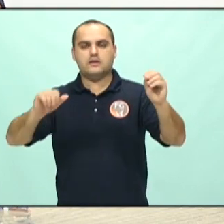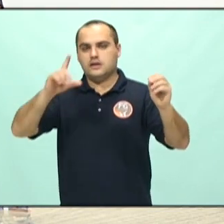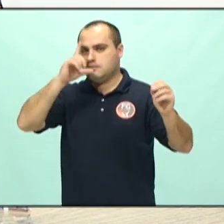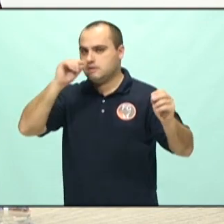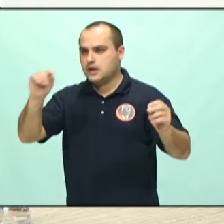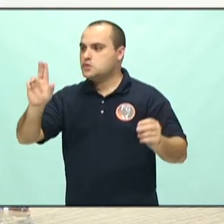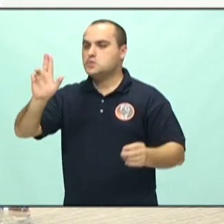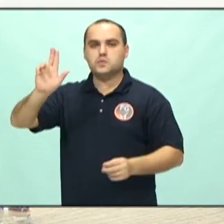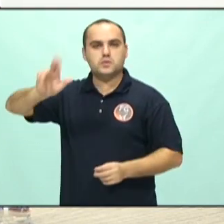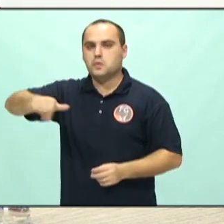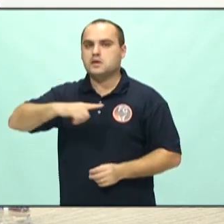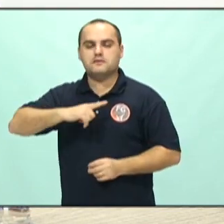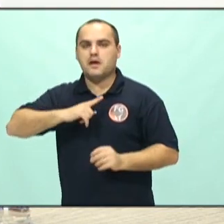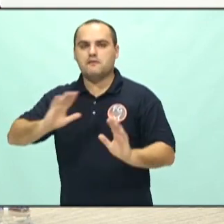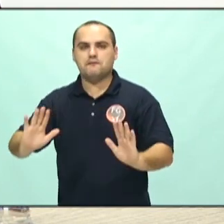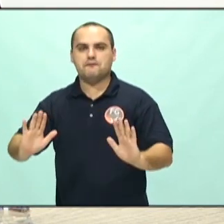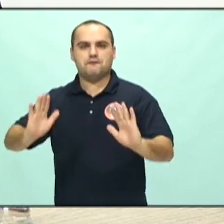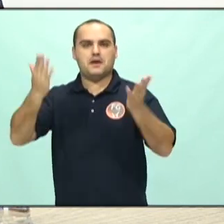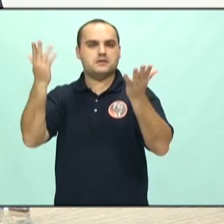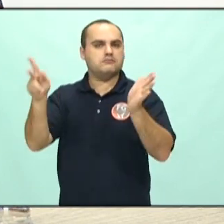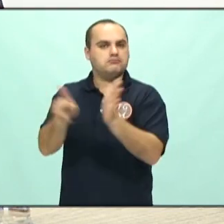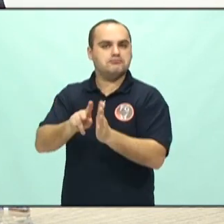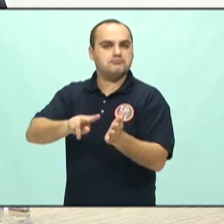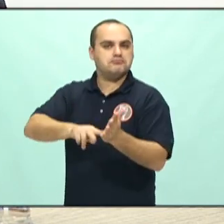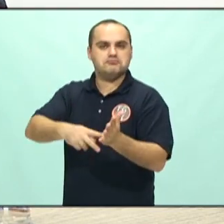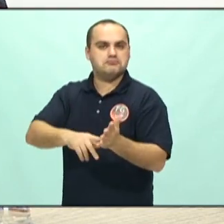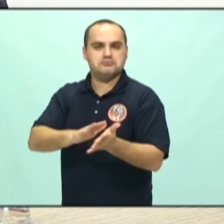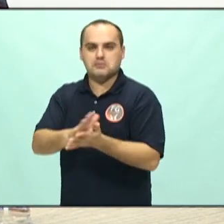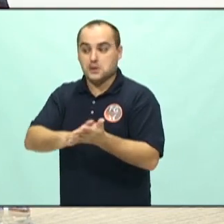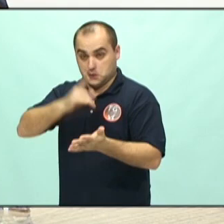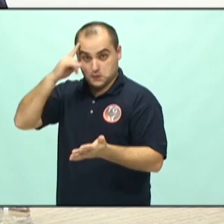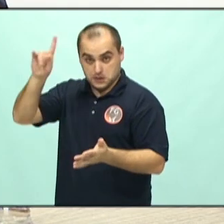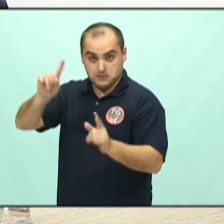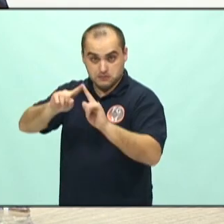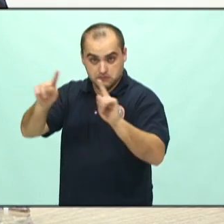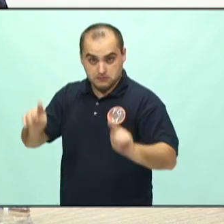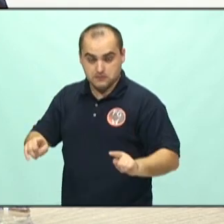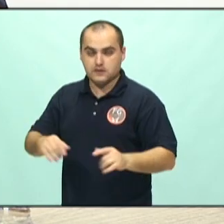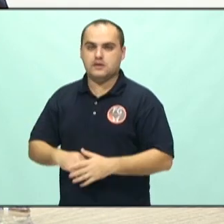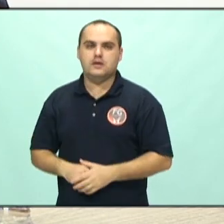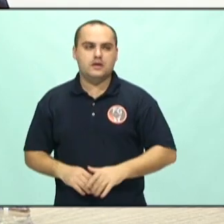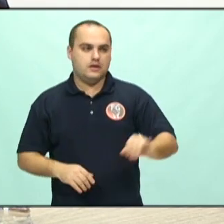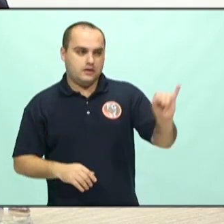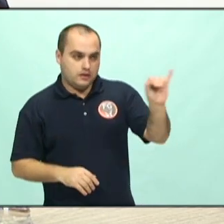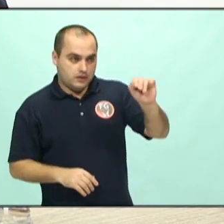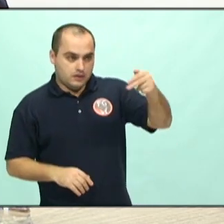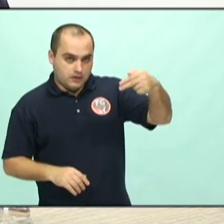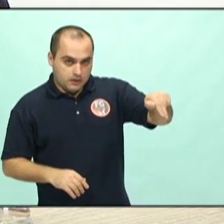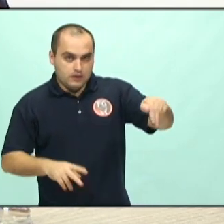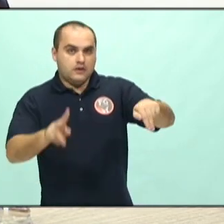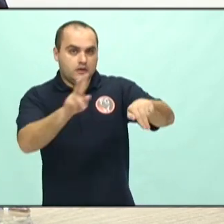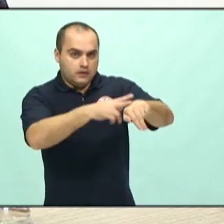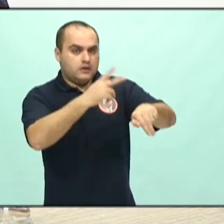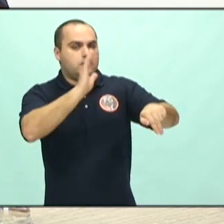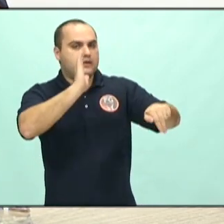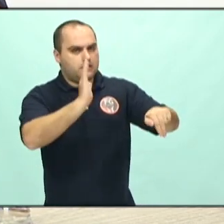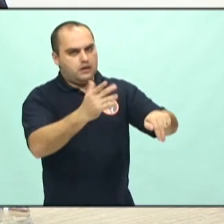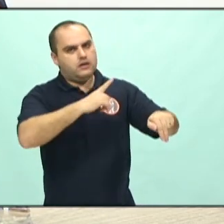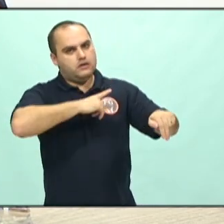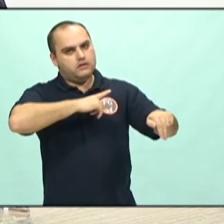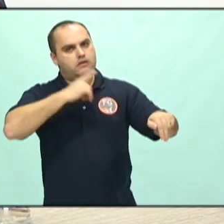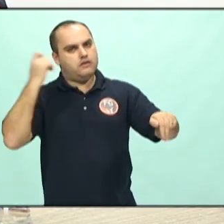uma comemoração pelo sindicato do Dia do Servidor Público. Itajaí, Navegantes e Penha já tiveram